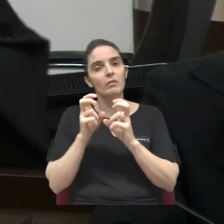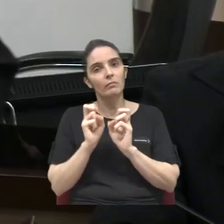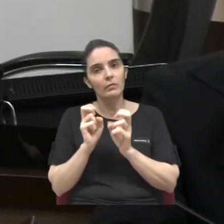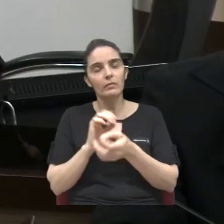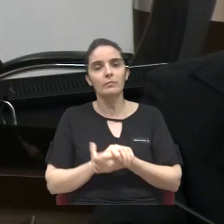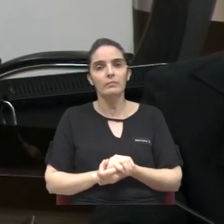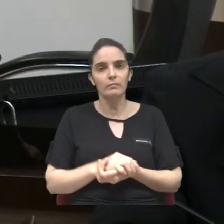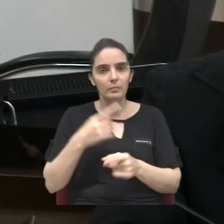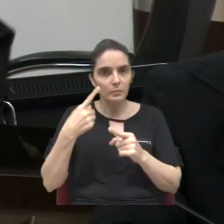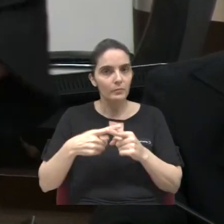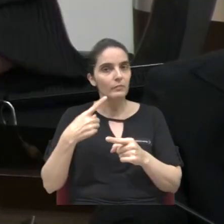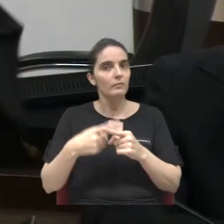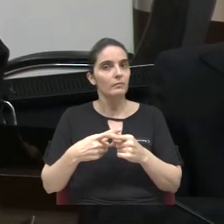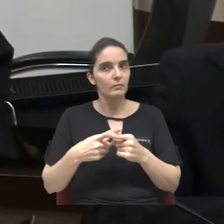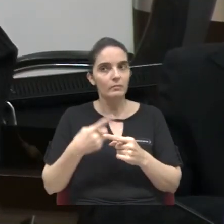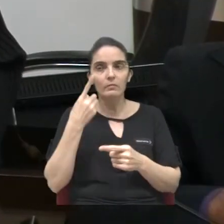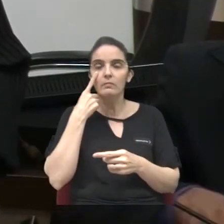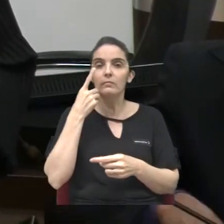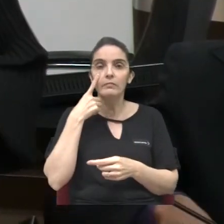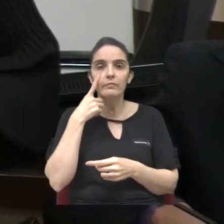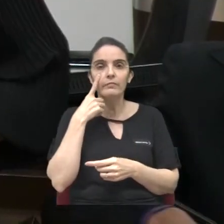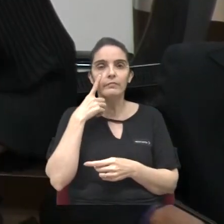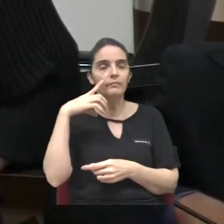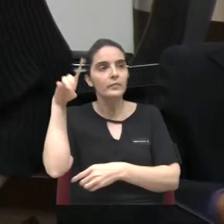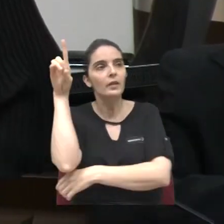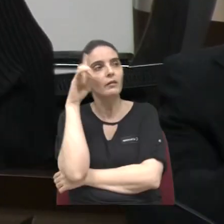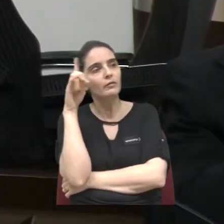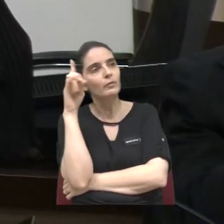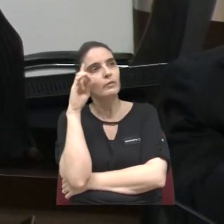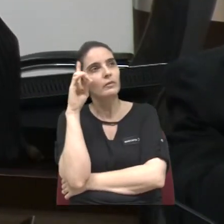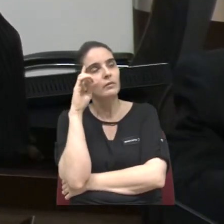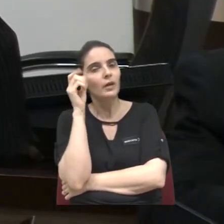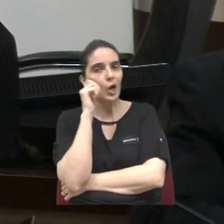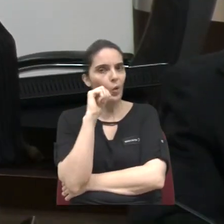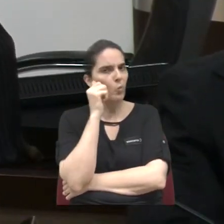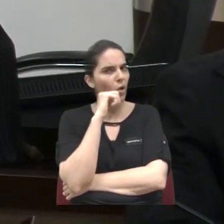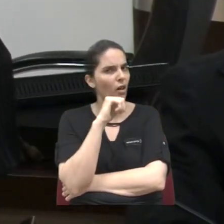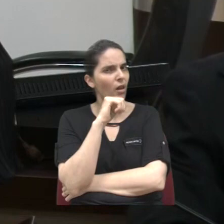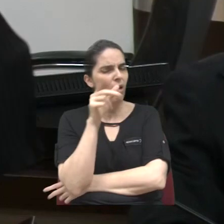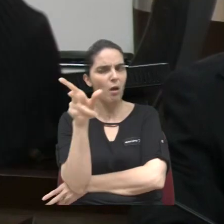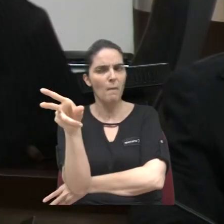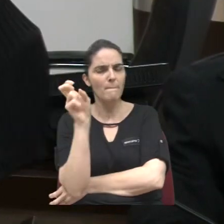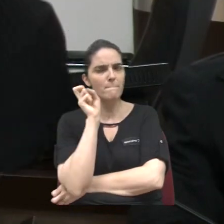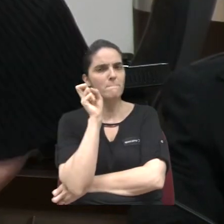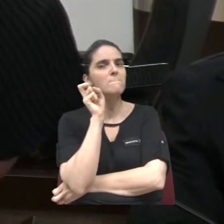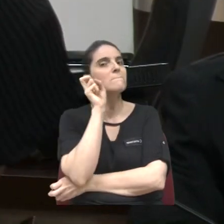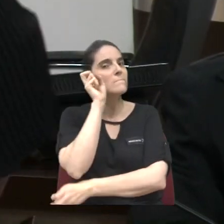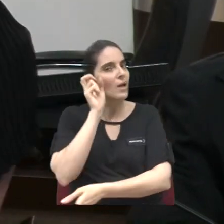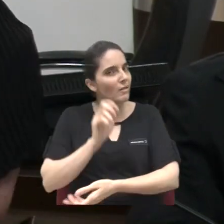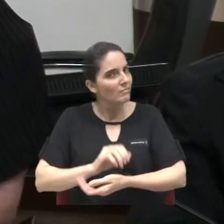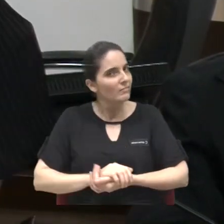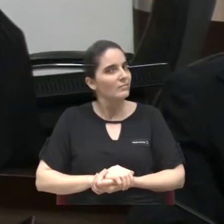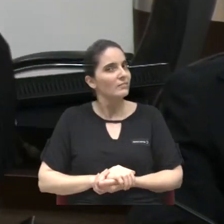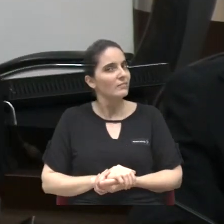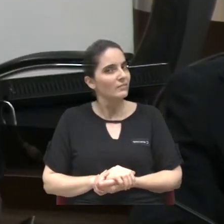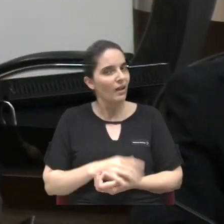vê isso no dia a dia, nós mulheres, queira ou não, a gente acaba observando, e as pessoas vêm no nosso gabinete,